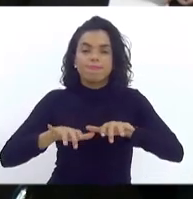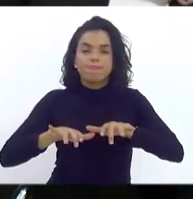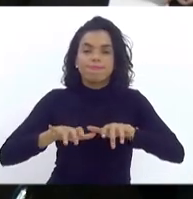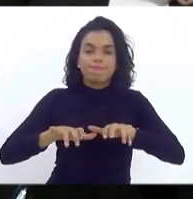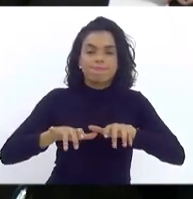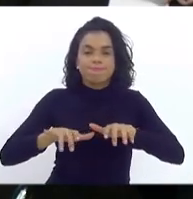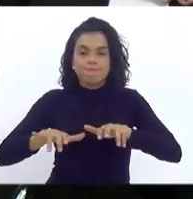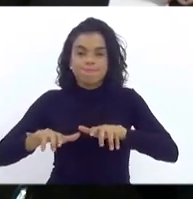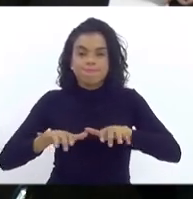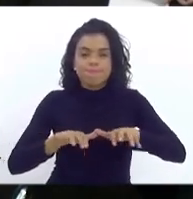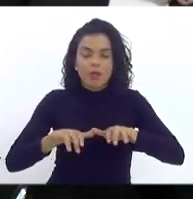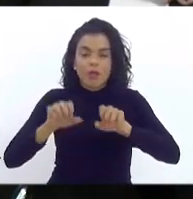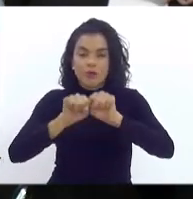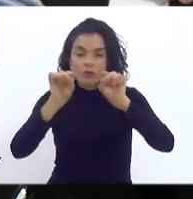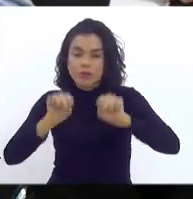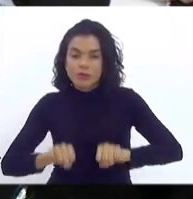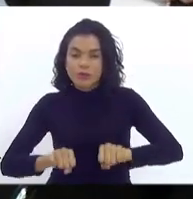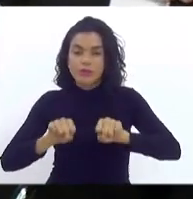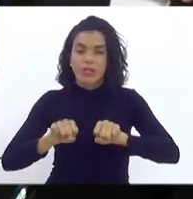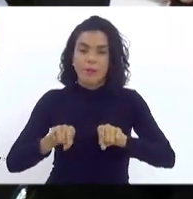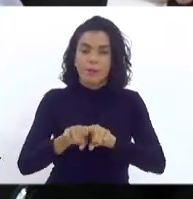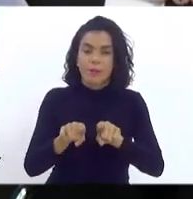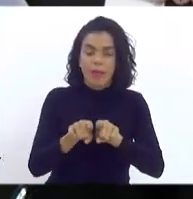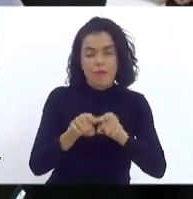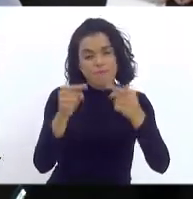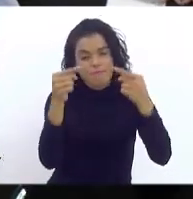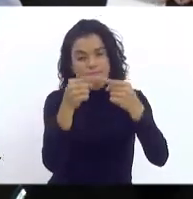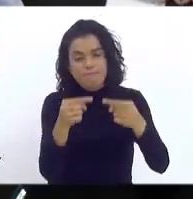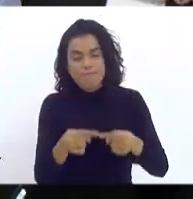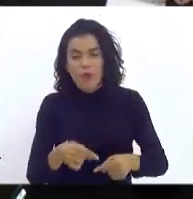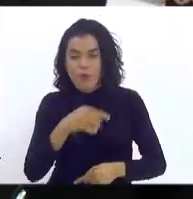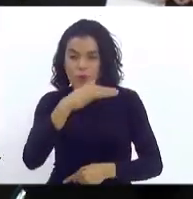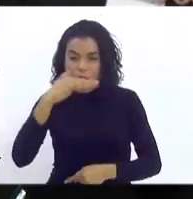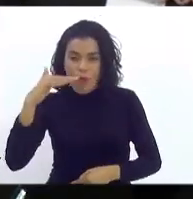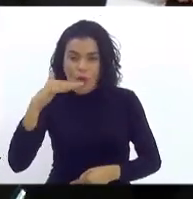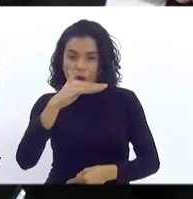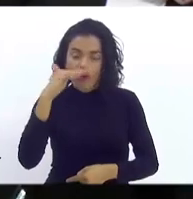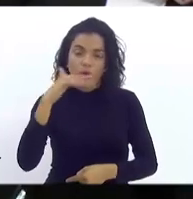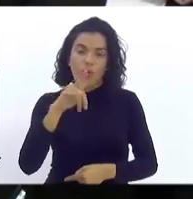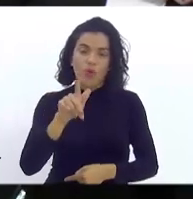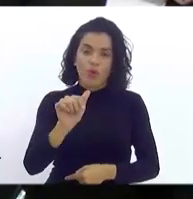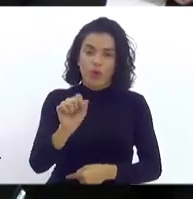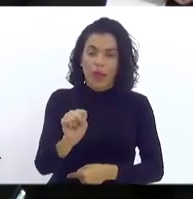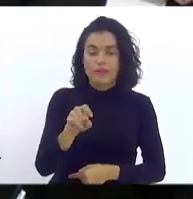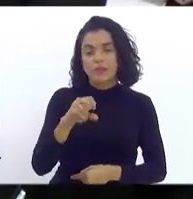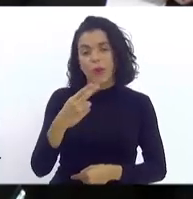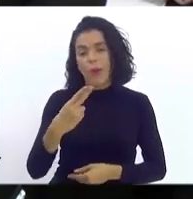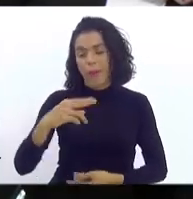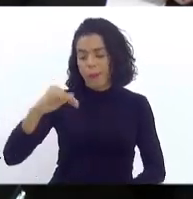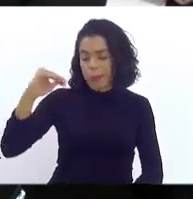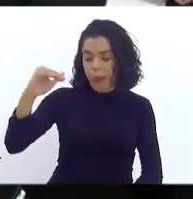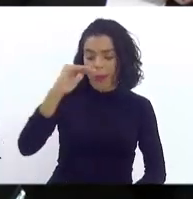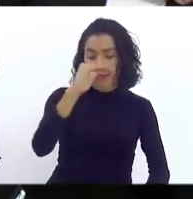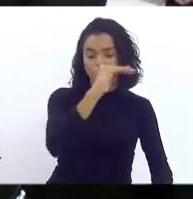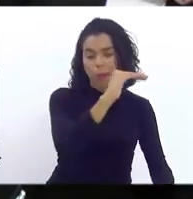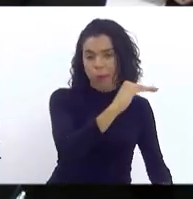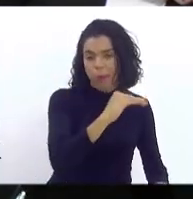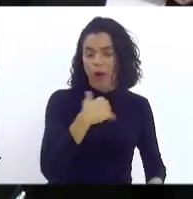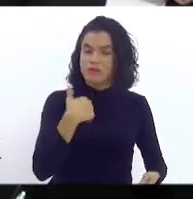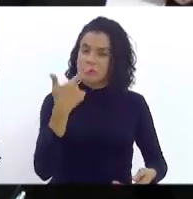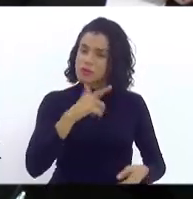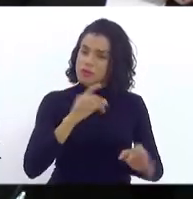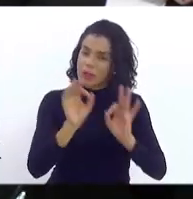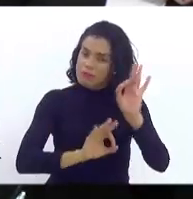operar um sistema de odorização, adequando qualquer término de um tambor. A gente programa, faz uma programação,